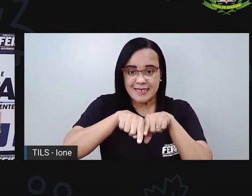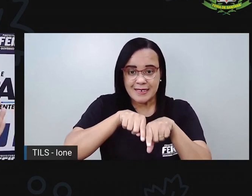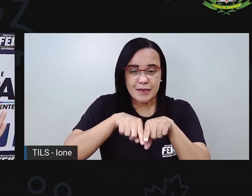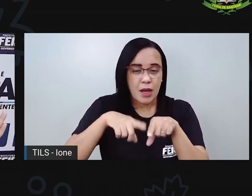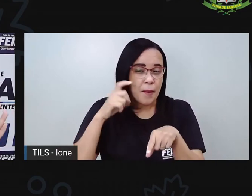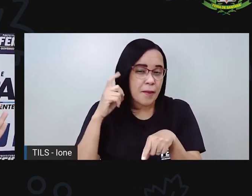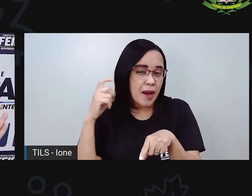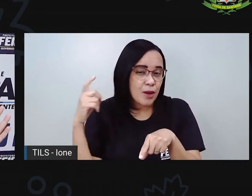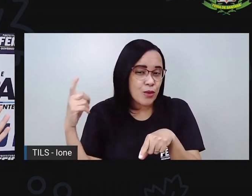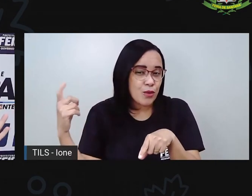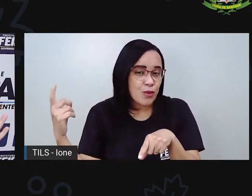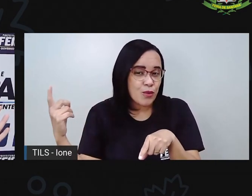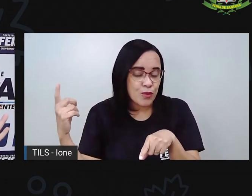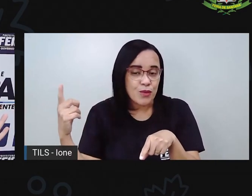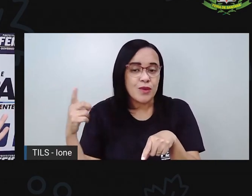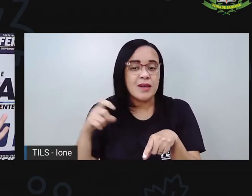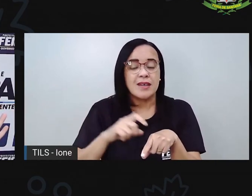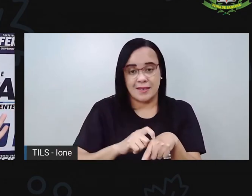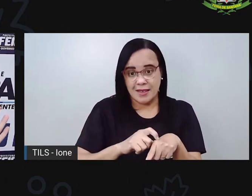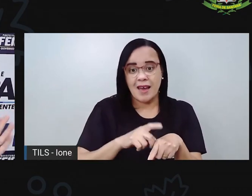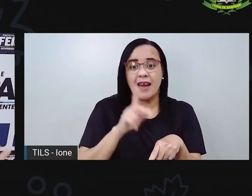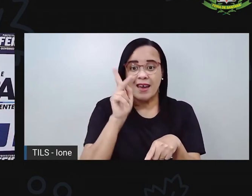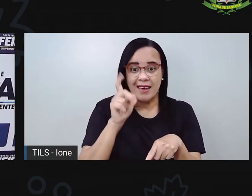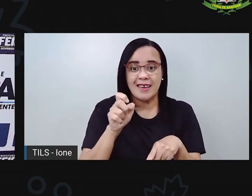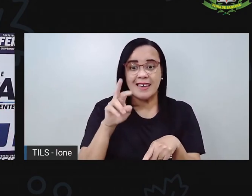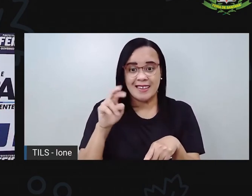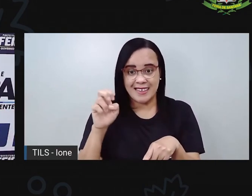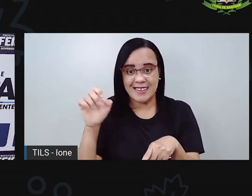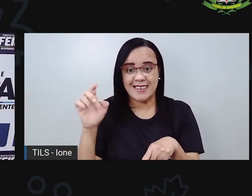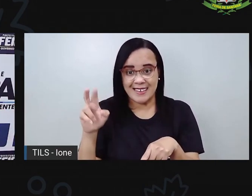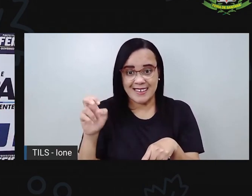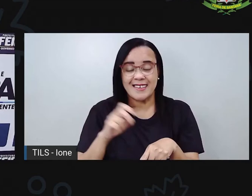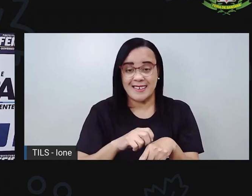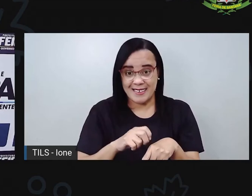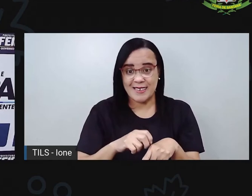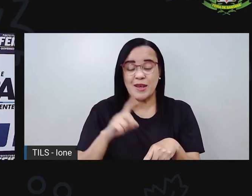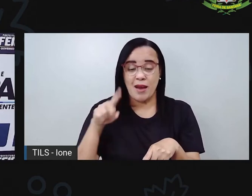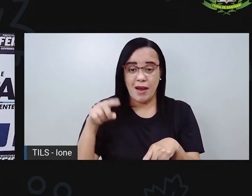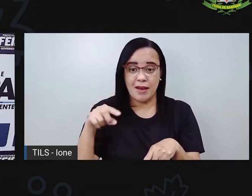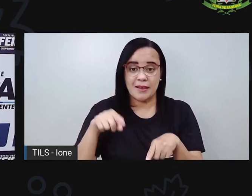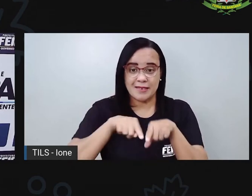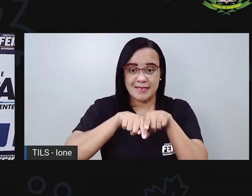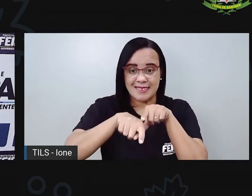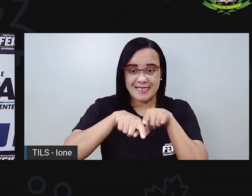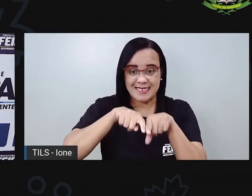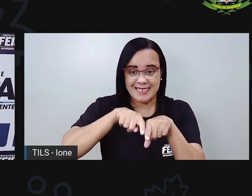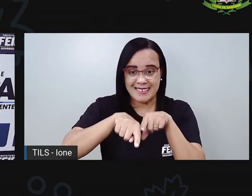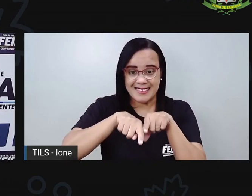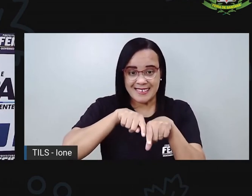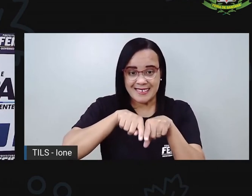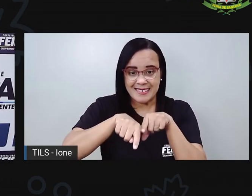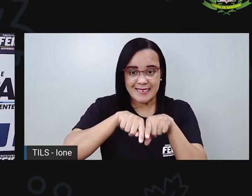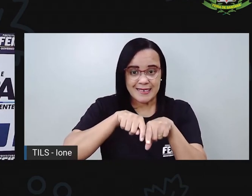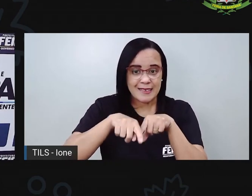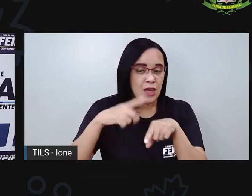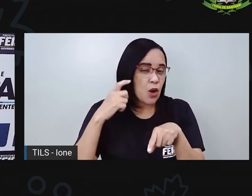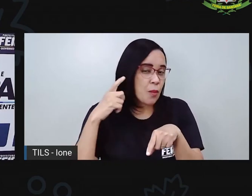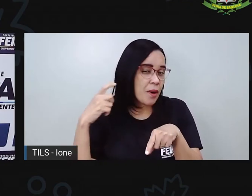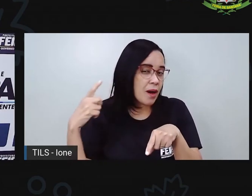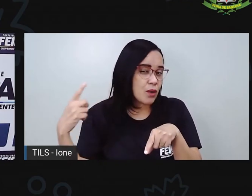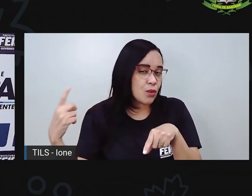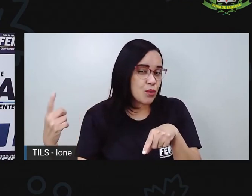gente escuta bom então clique quis Olha só de grilo eu já já ouvi muito